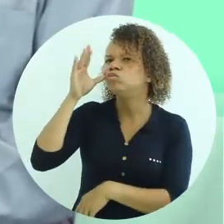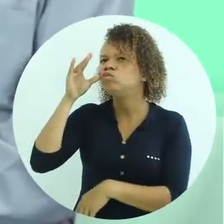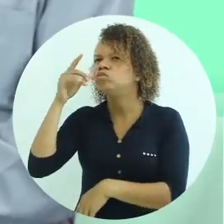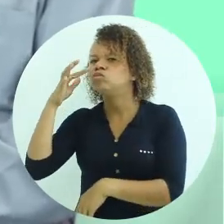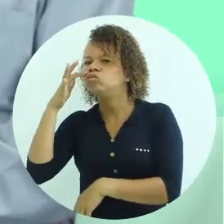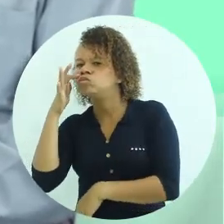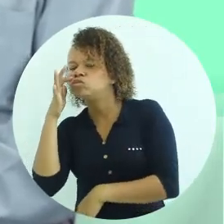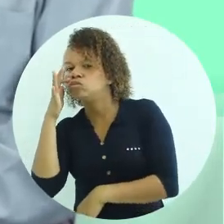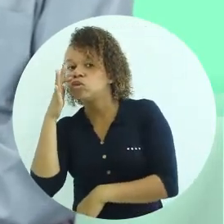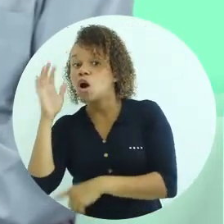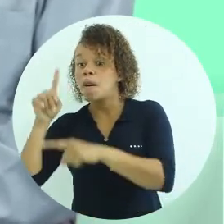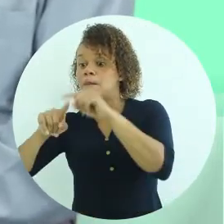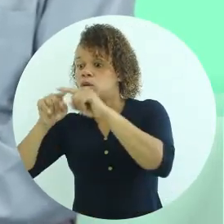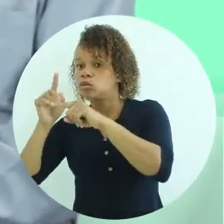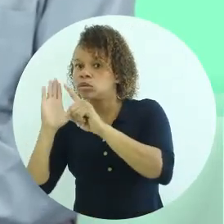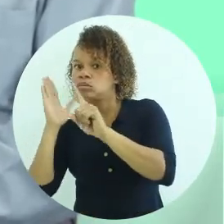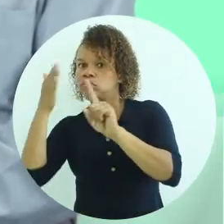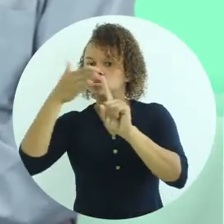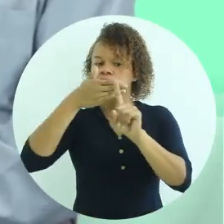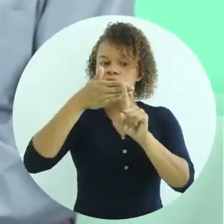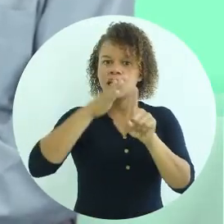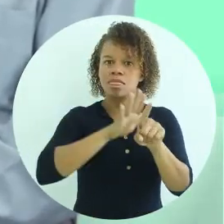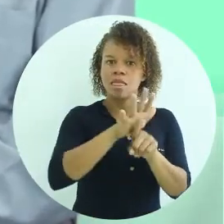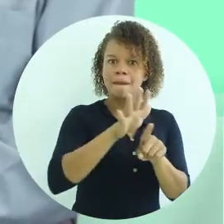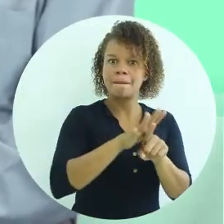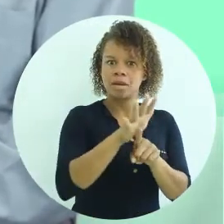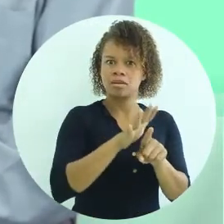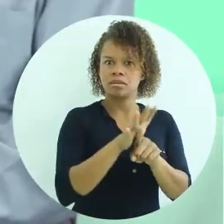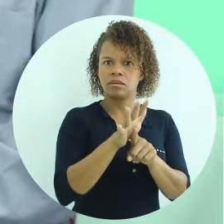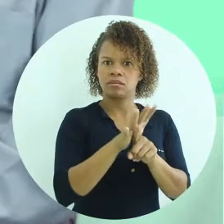produtos que atingissem essa demanda, né,